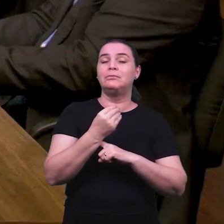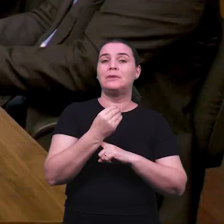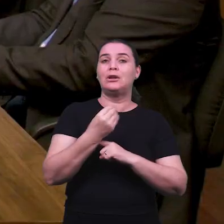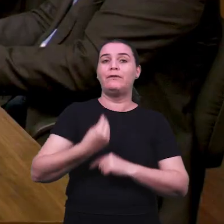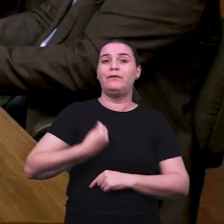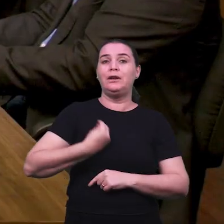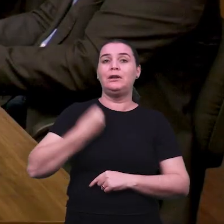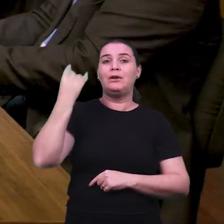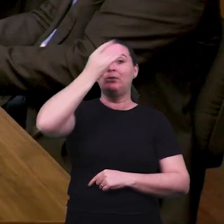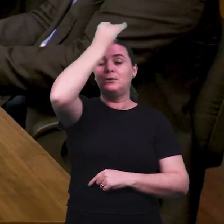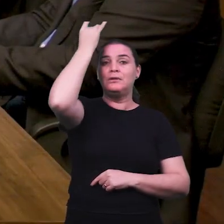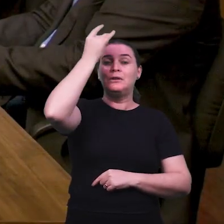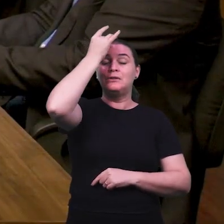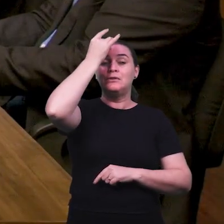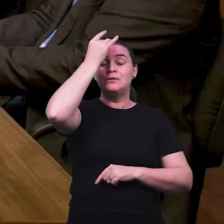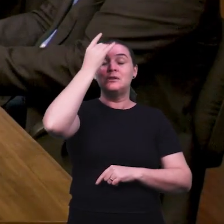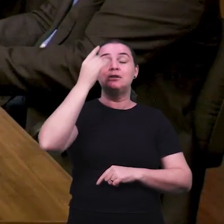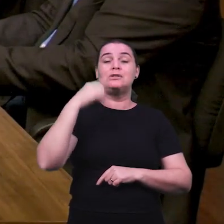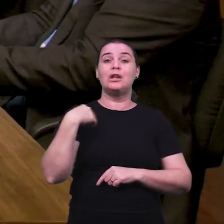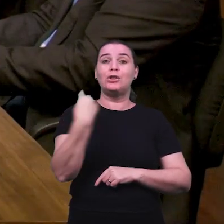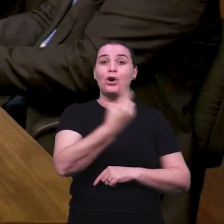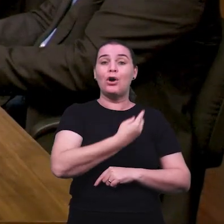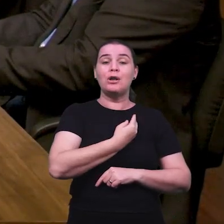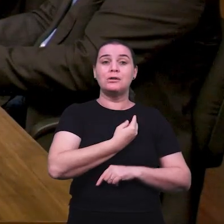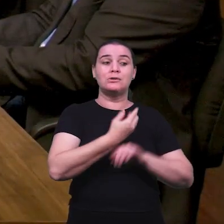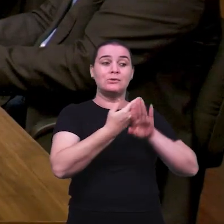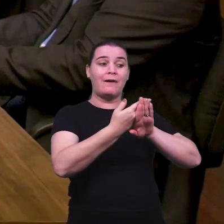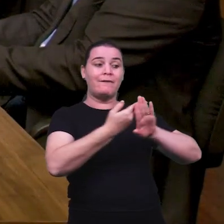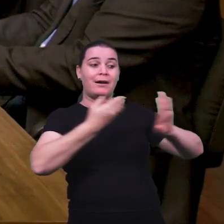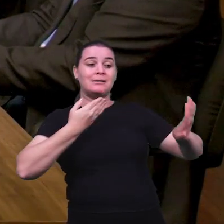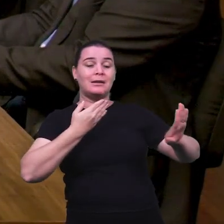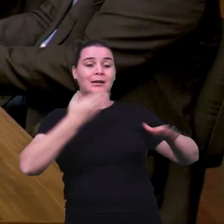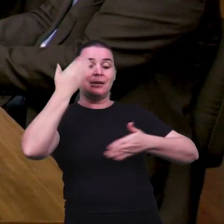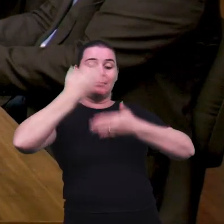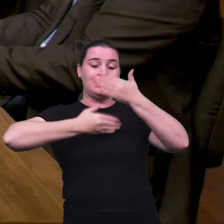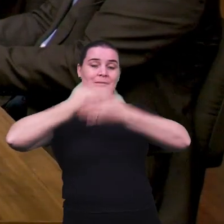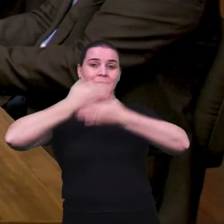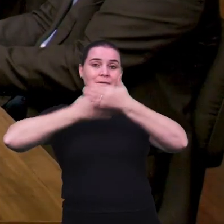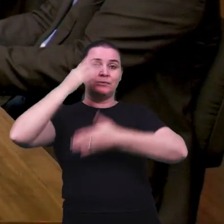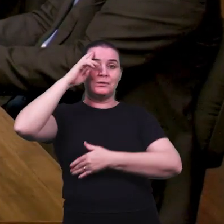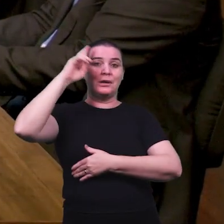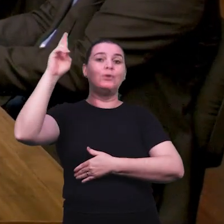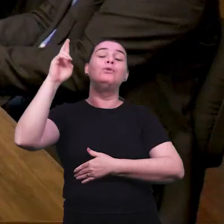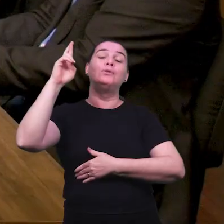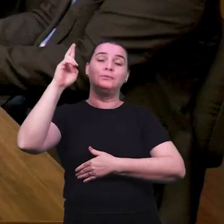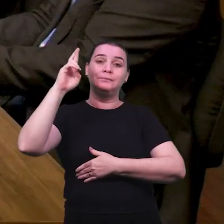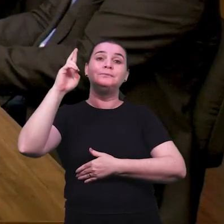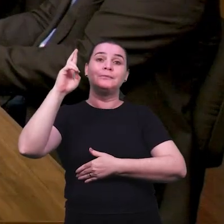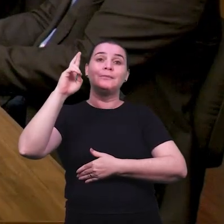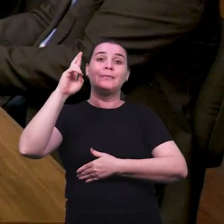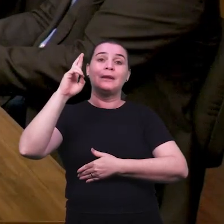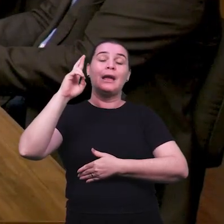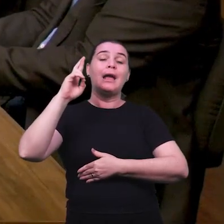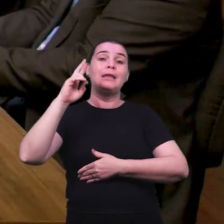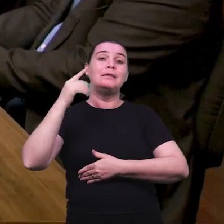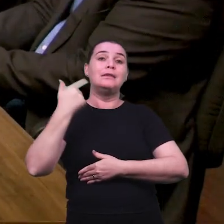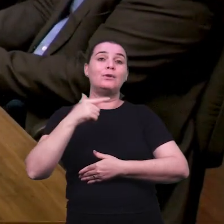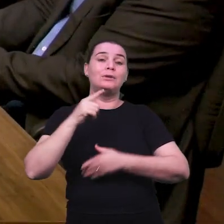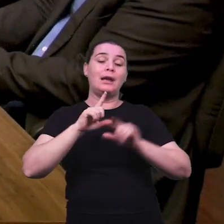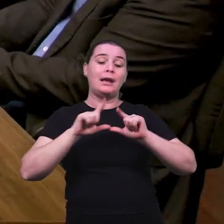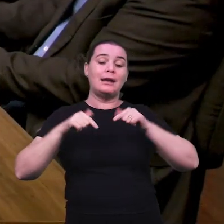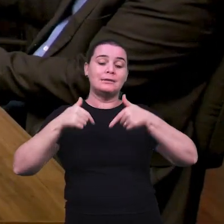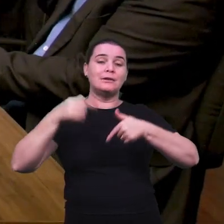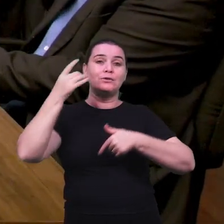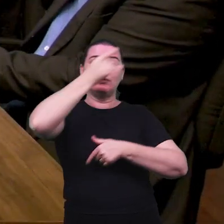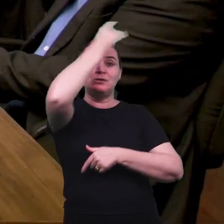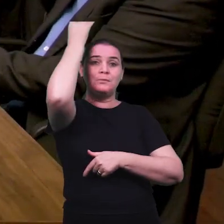nós nos afastarmos disso, nós vamos estar num processo entrópico espiritual, ou seja, vamos cair naquilo que o cristianismo está vivendo, que tudo aquilo que não tem